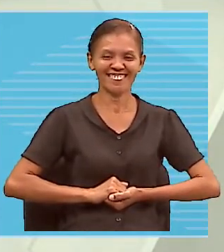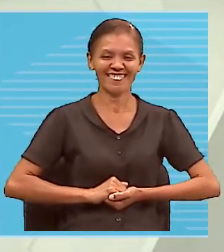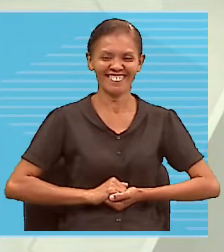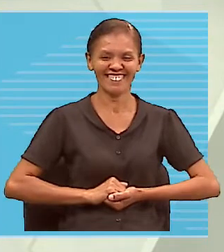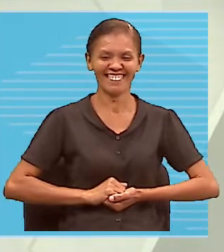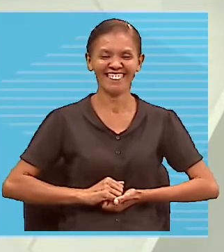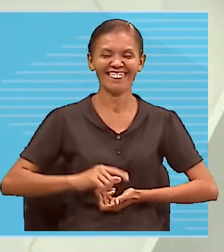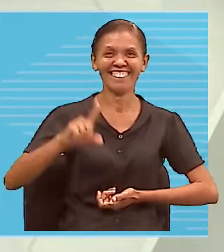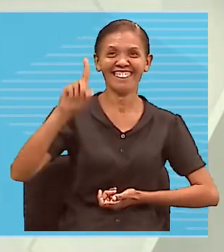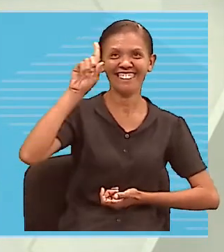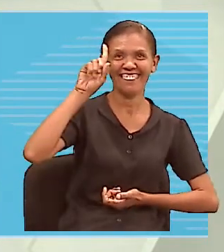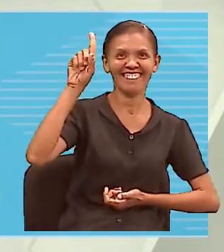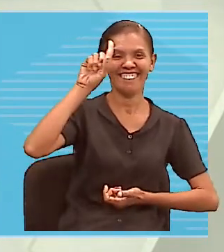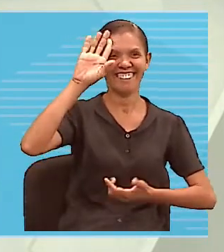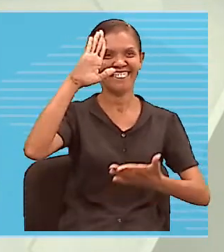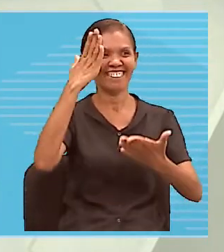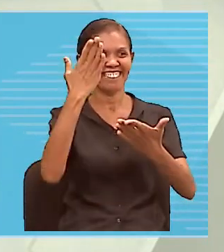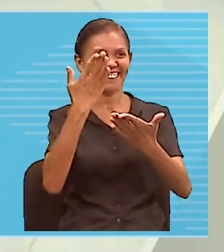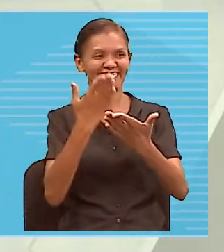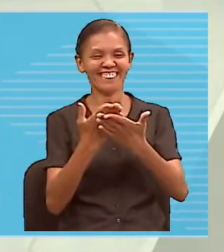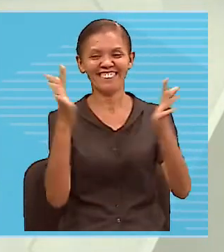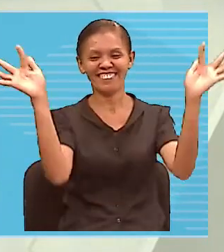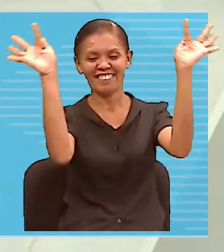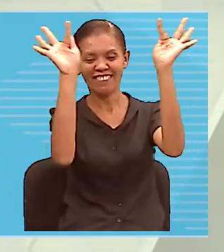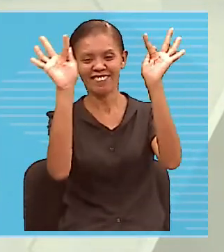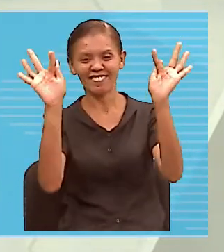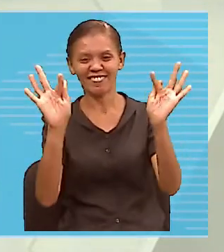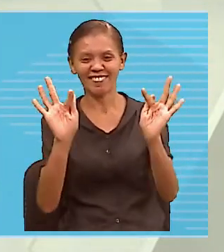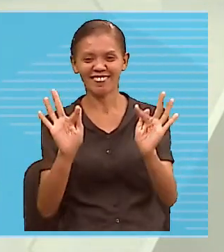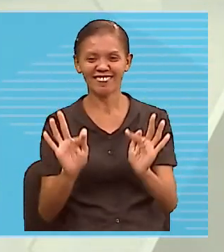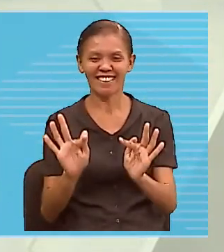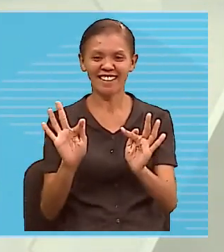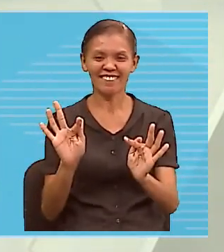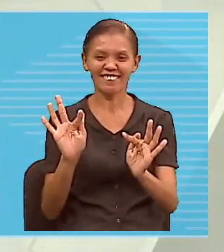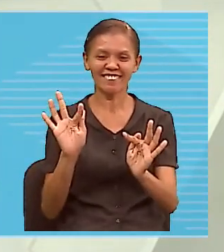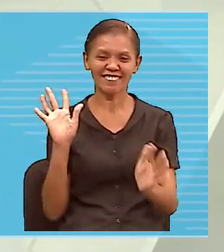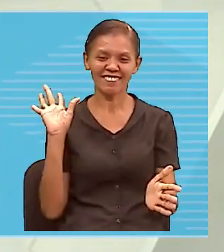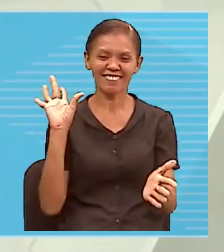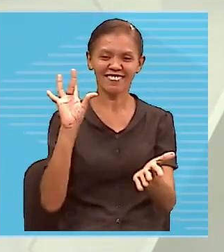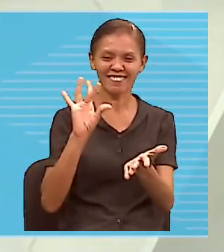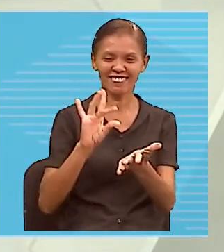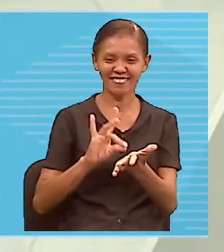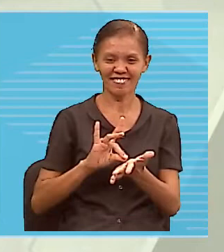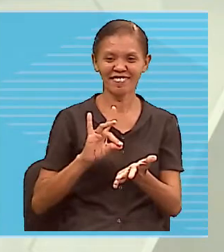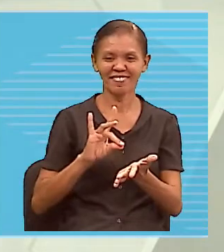Magia de acreditar na felicidade real.